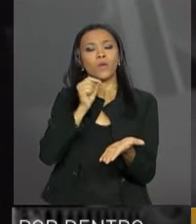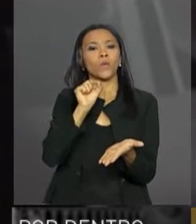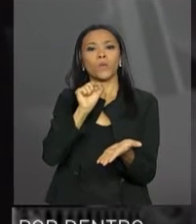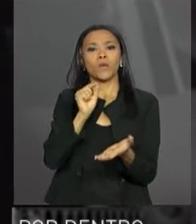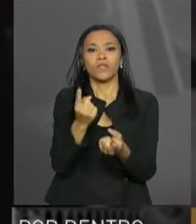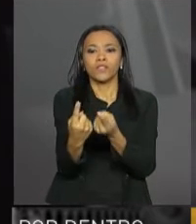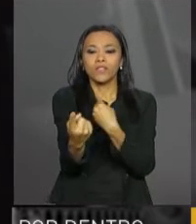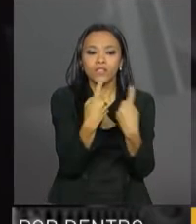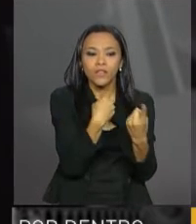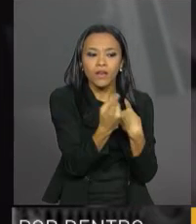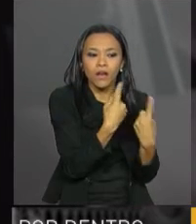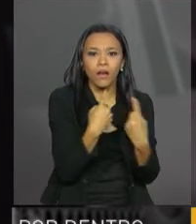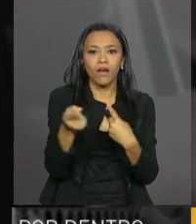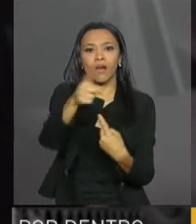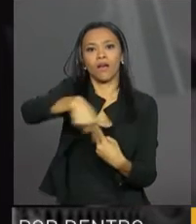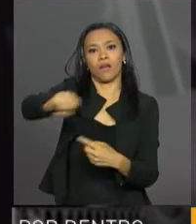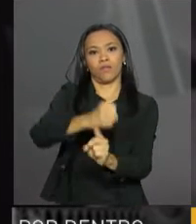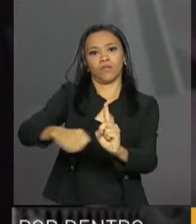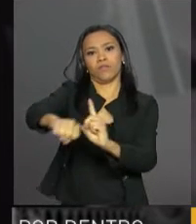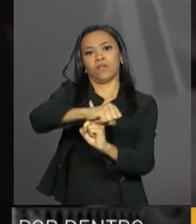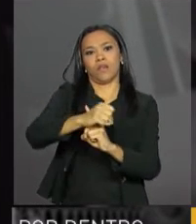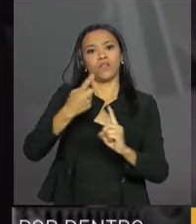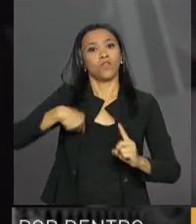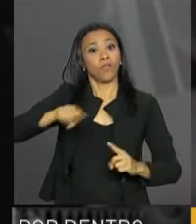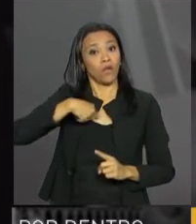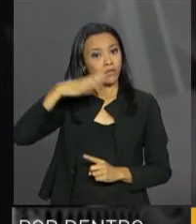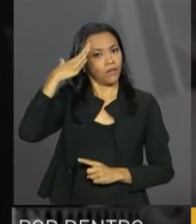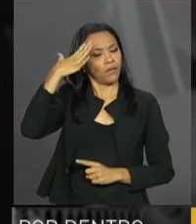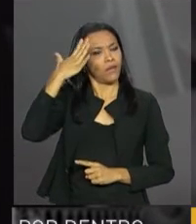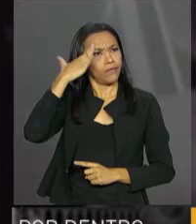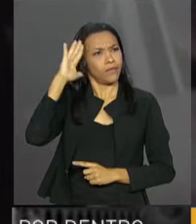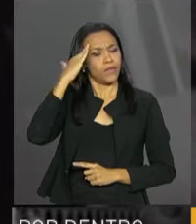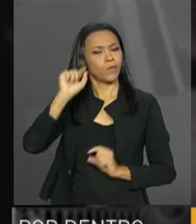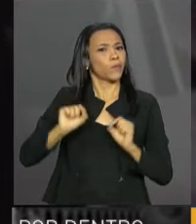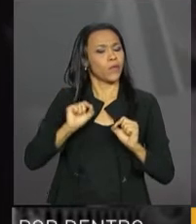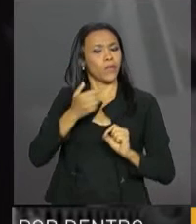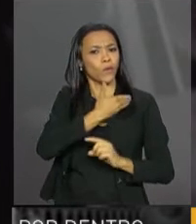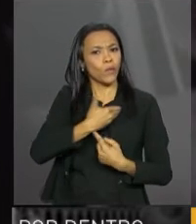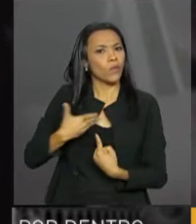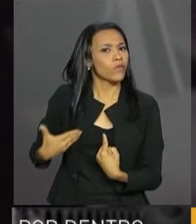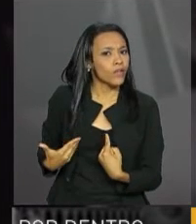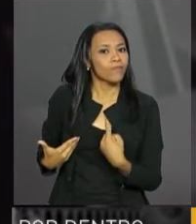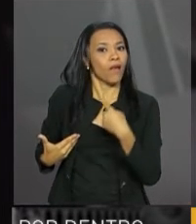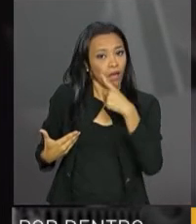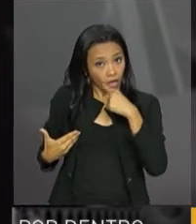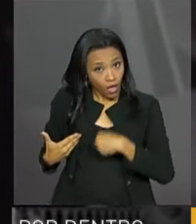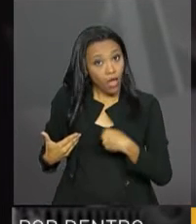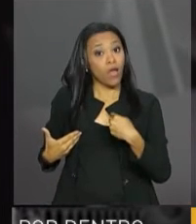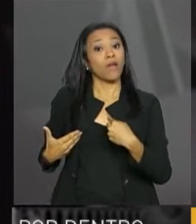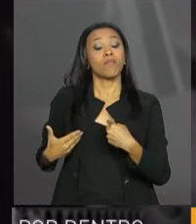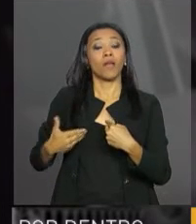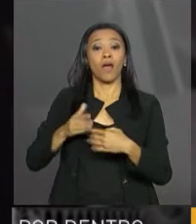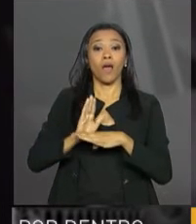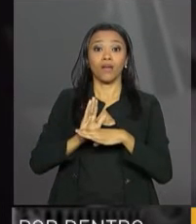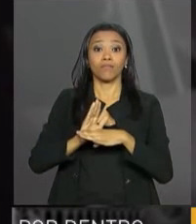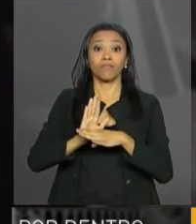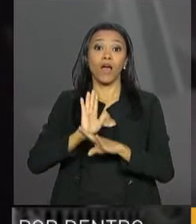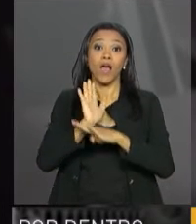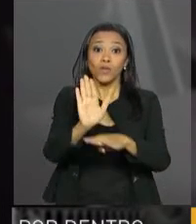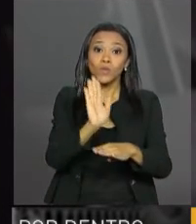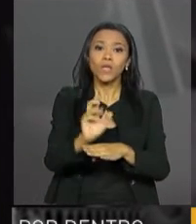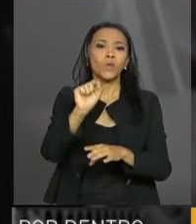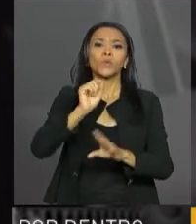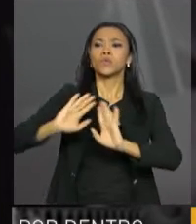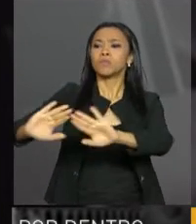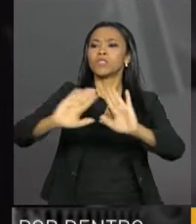diálogo muito próximo com a sociedade. Nós entendemos que o governo existe para atender às demandas sociais e